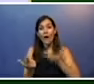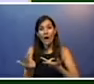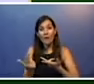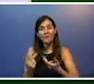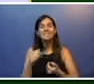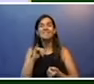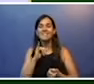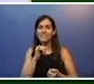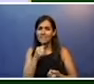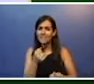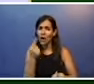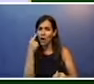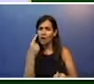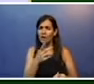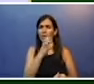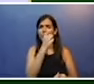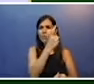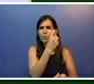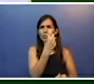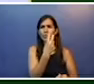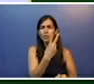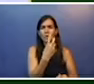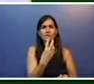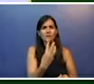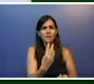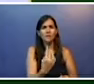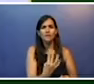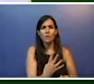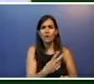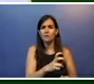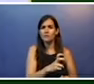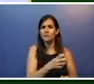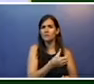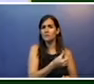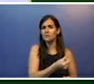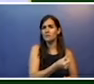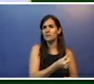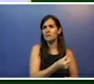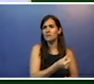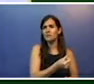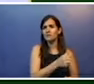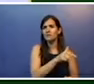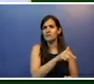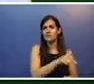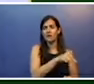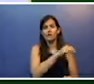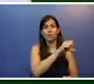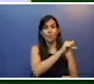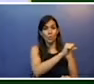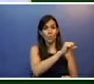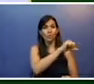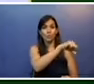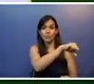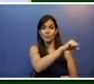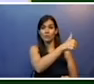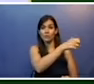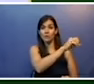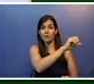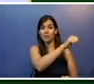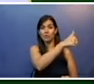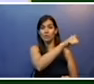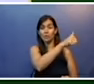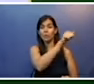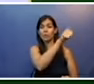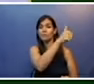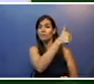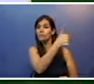Olha aqui, 1, 2, o 3, o 4, o 5, o 6, o 7, o 8, o 9, o